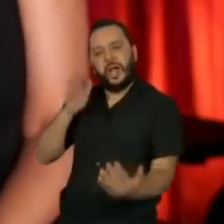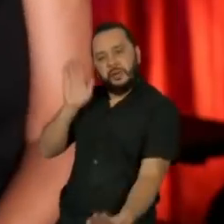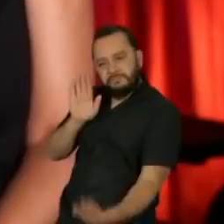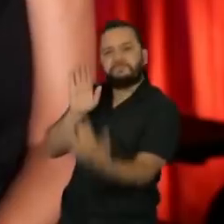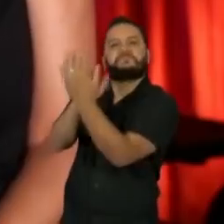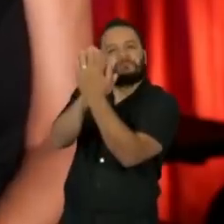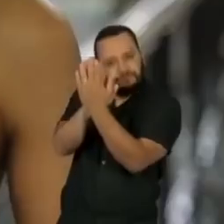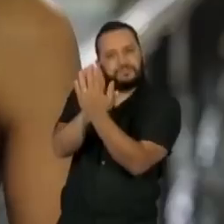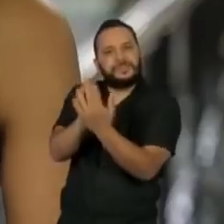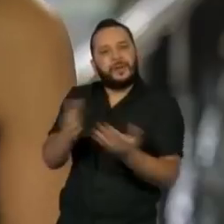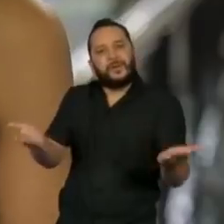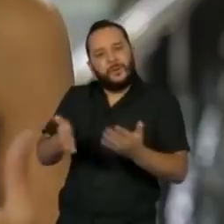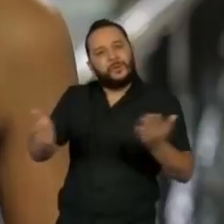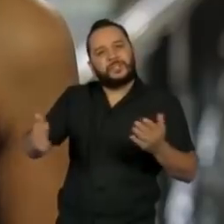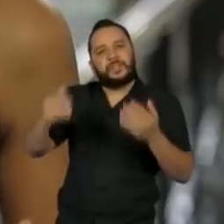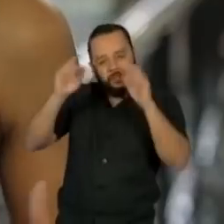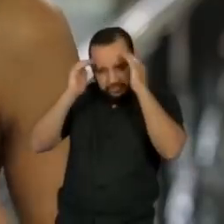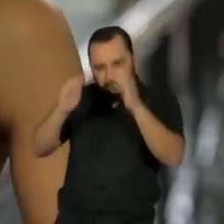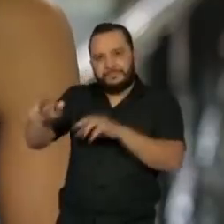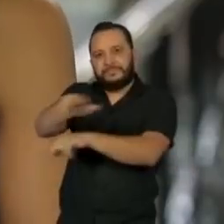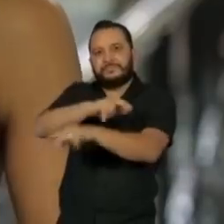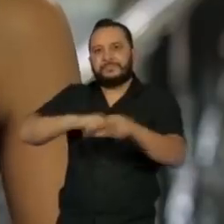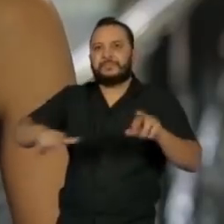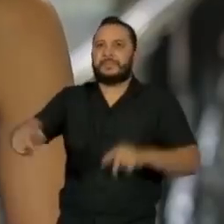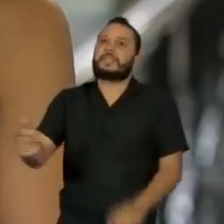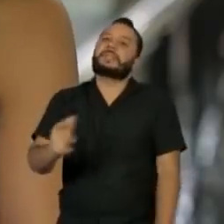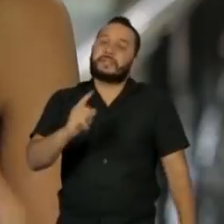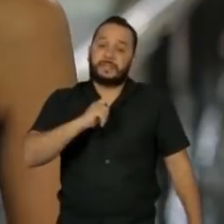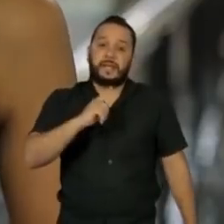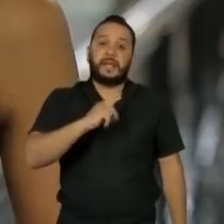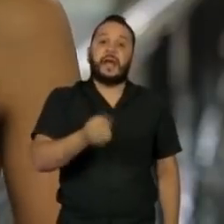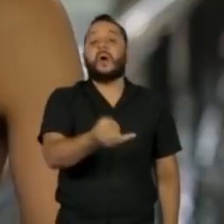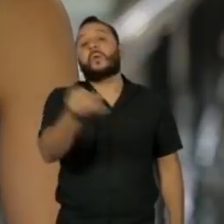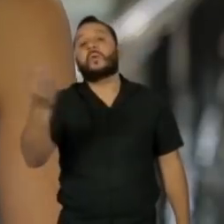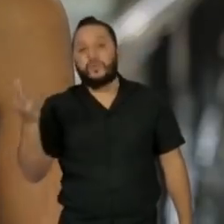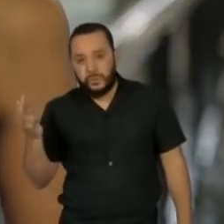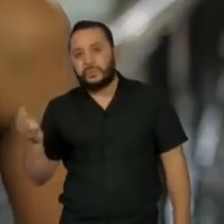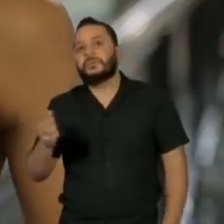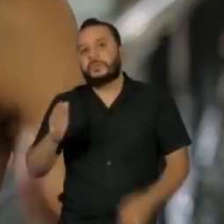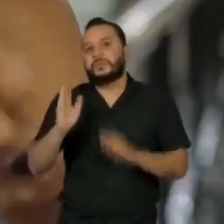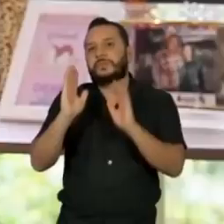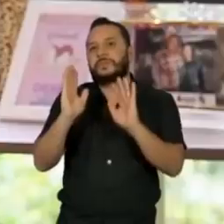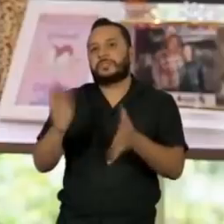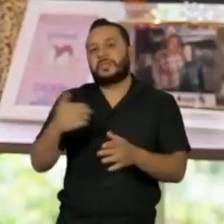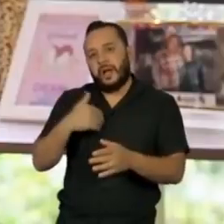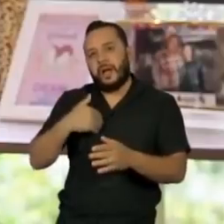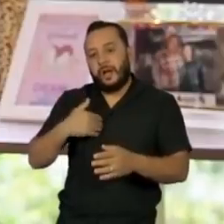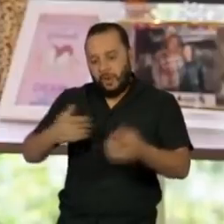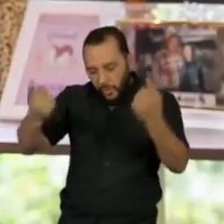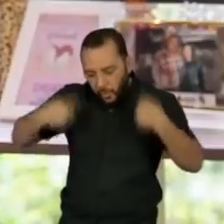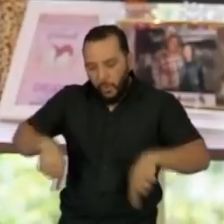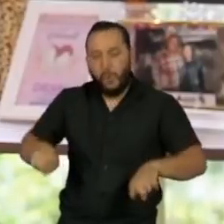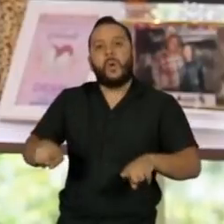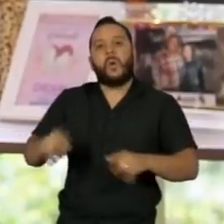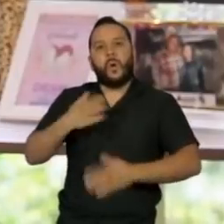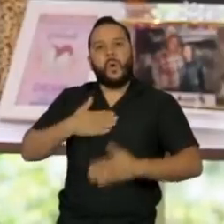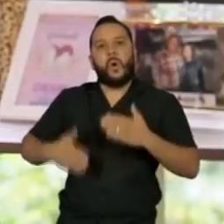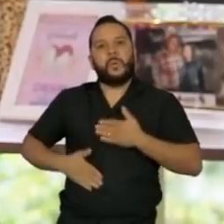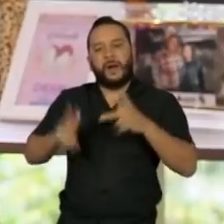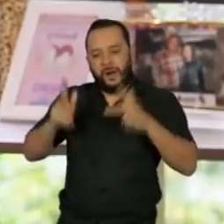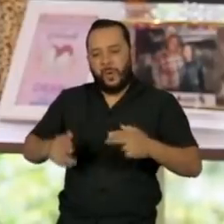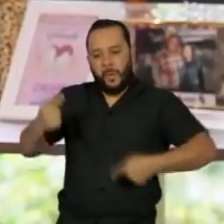hoje seja colorido. Alguns corpos, por existência, por natureza, já são corpos políticos. Porque é muito fácil ser uma